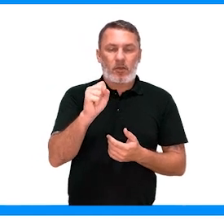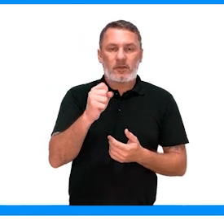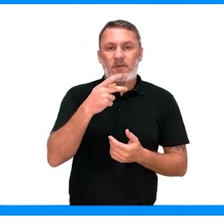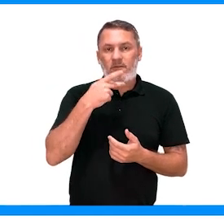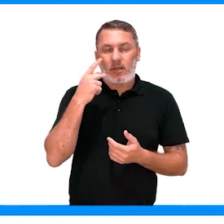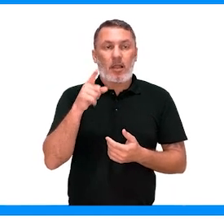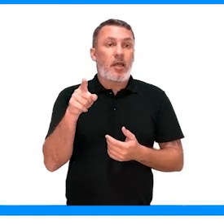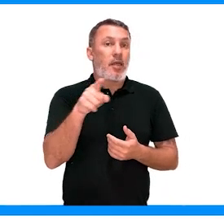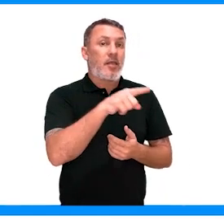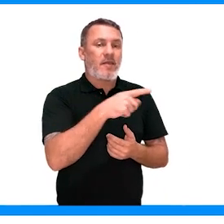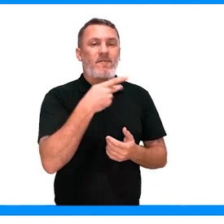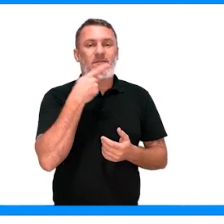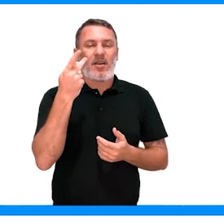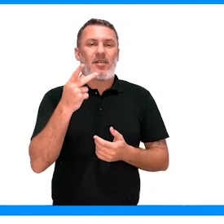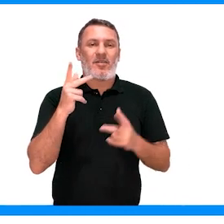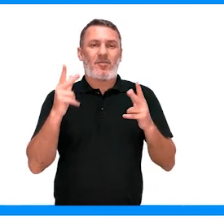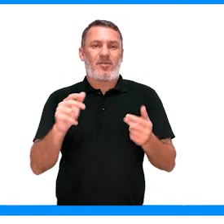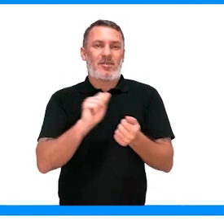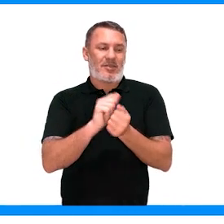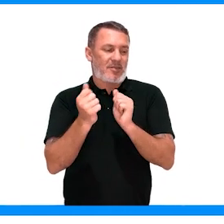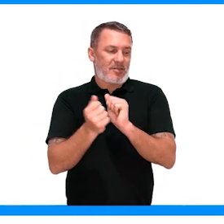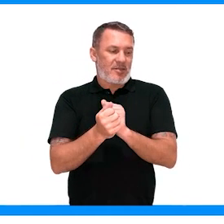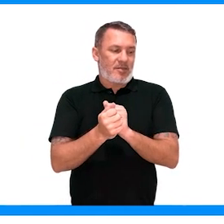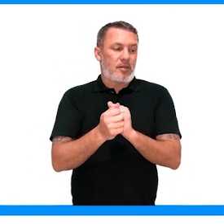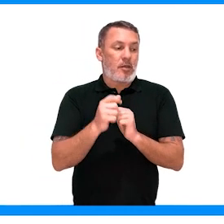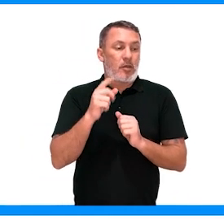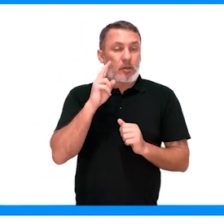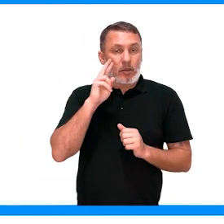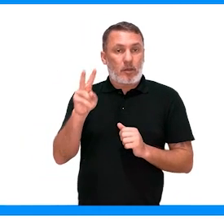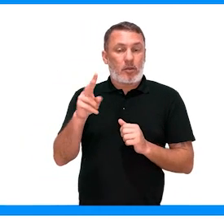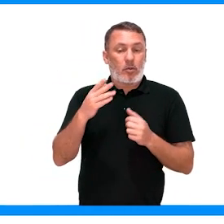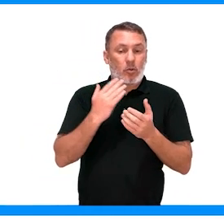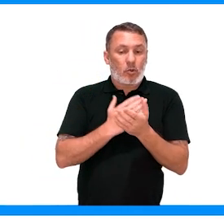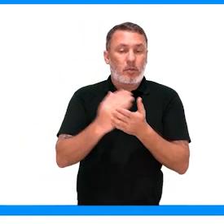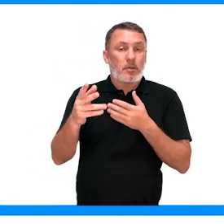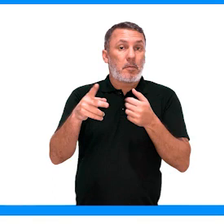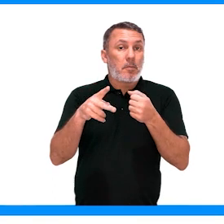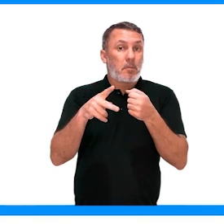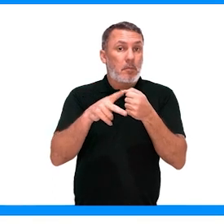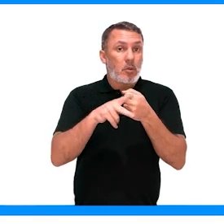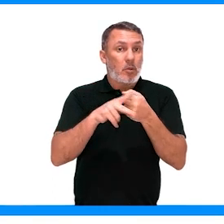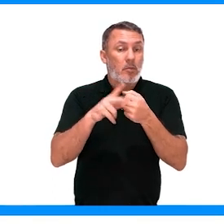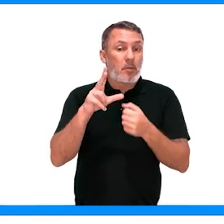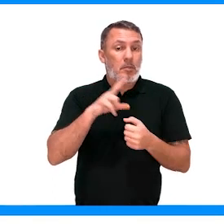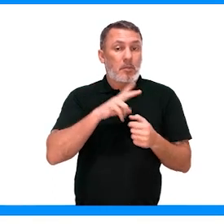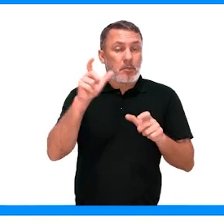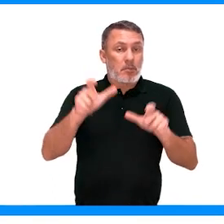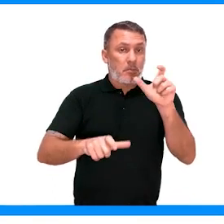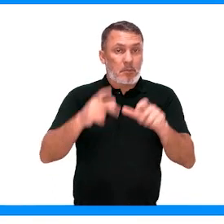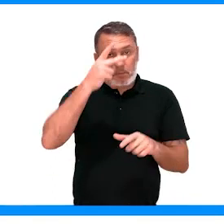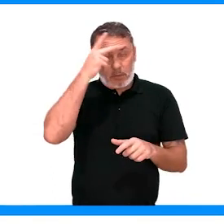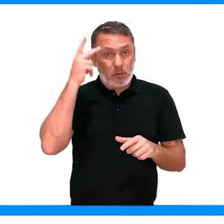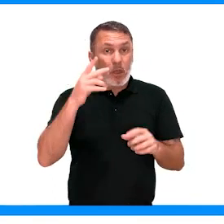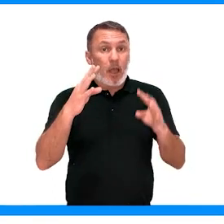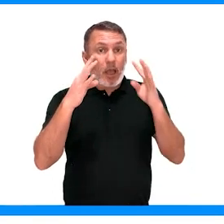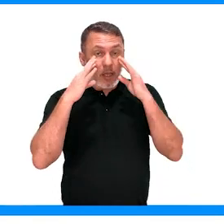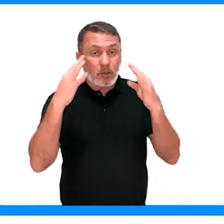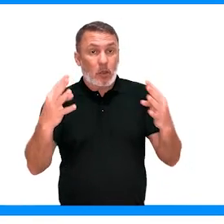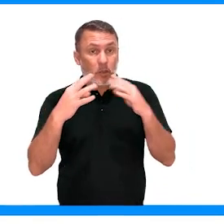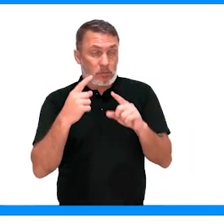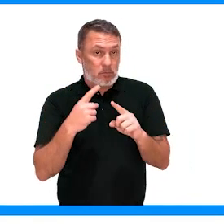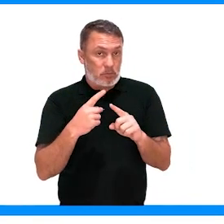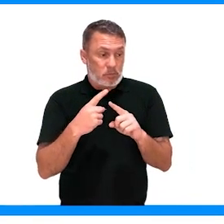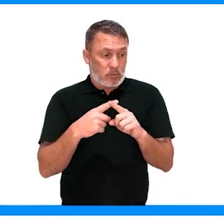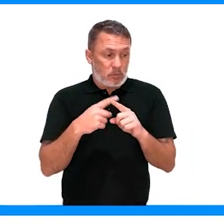falais, eles falam. Nós vamos começar com os pronomes pessoais e eu quero chamar a atenção de vocês